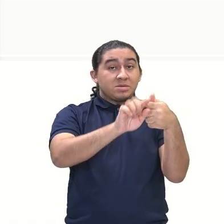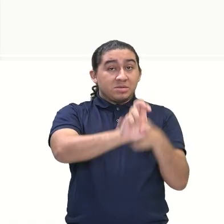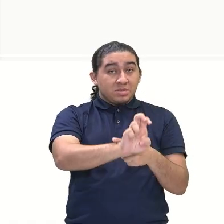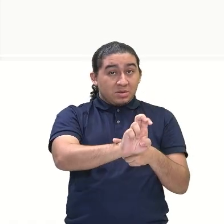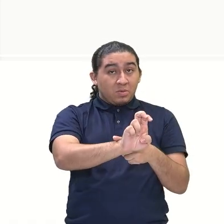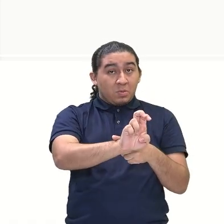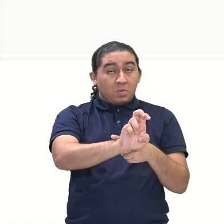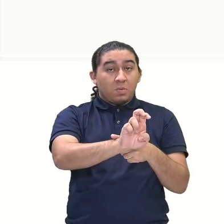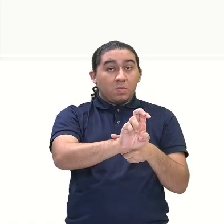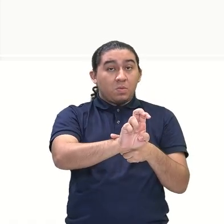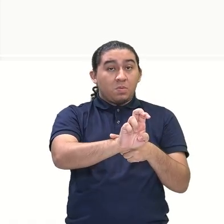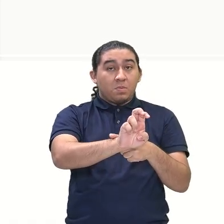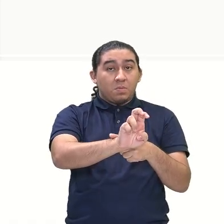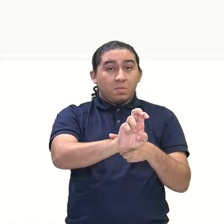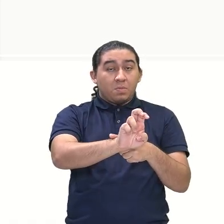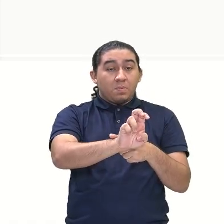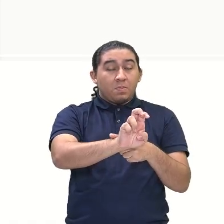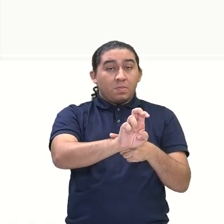5,